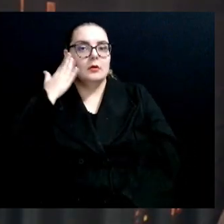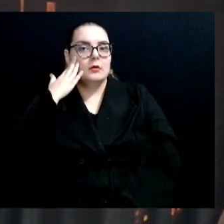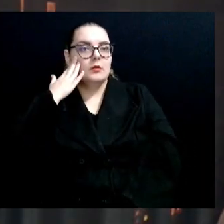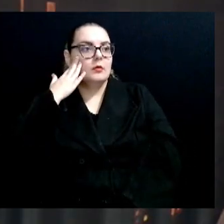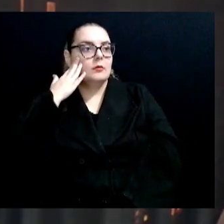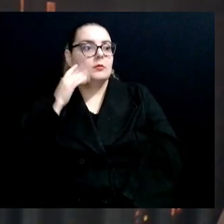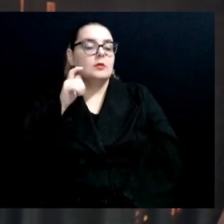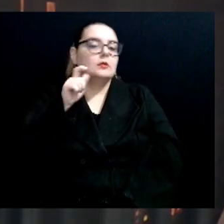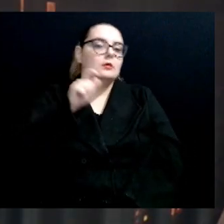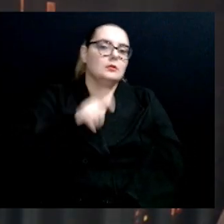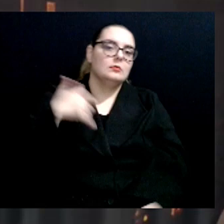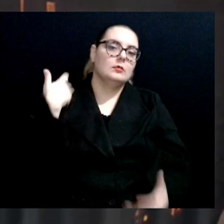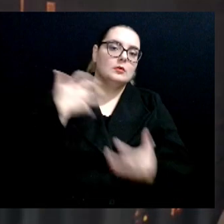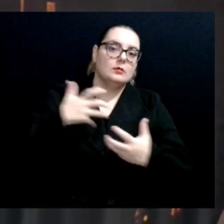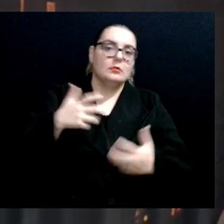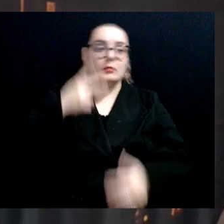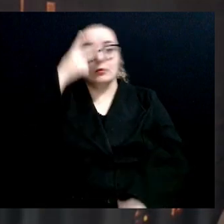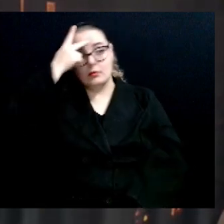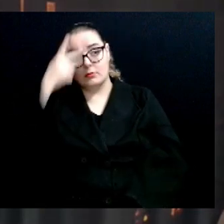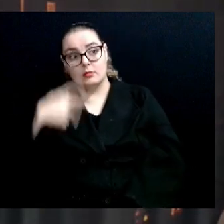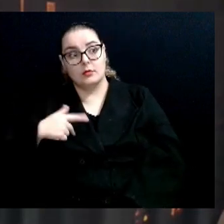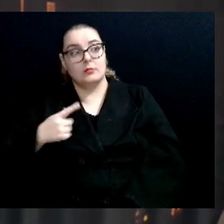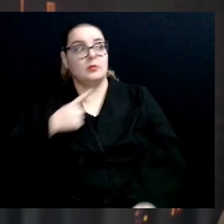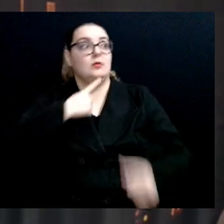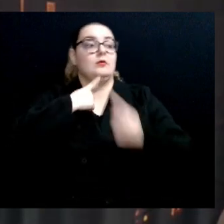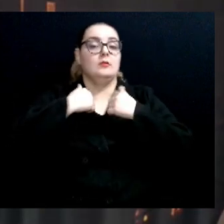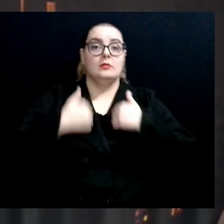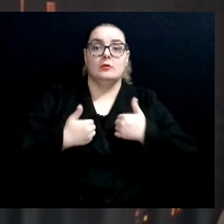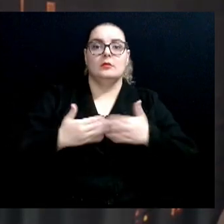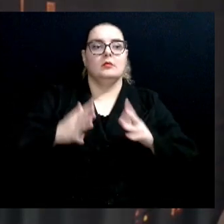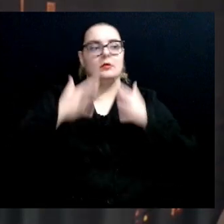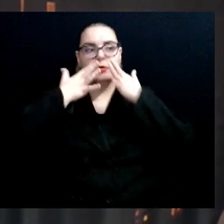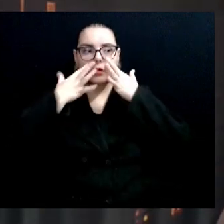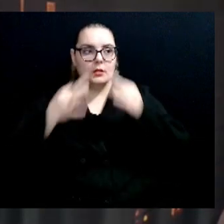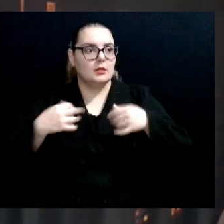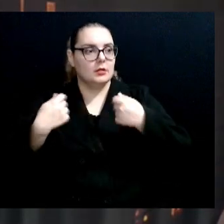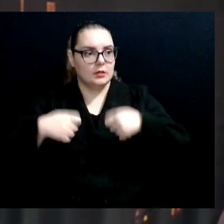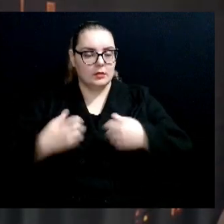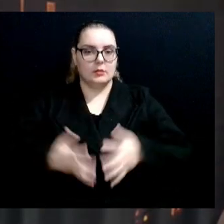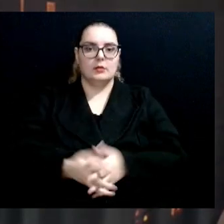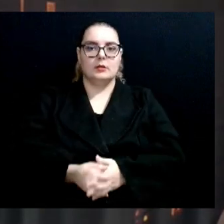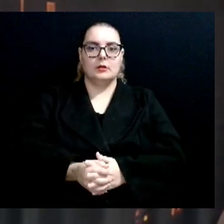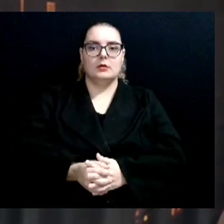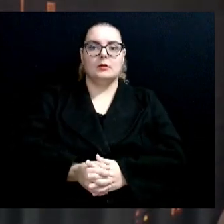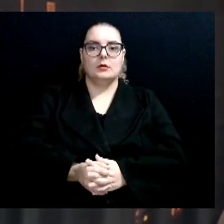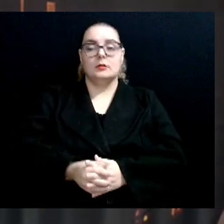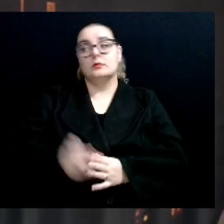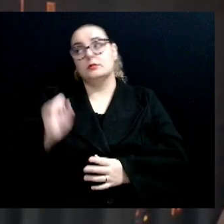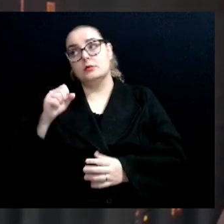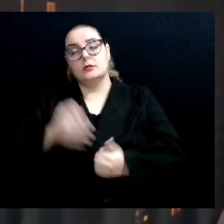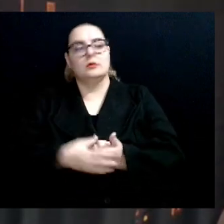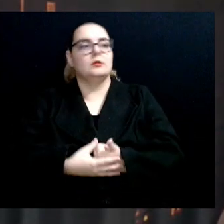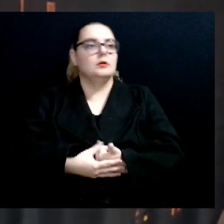Ou a própria disposição de estar atento às necessidades do outro, né? Então você parte de uma situação